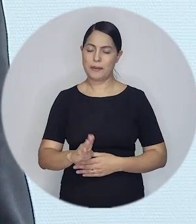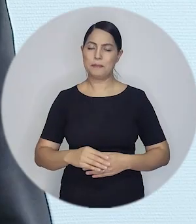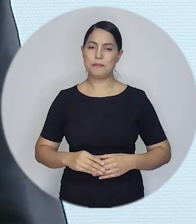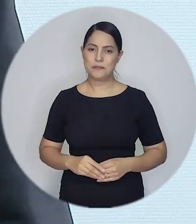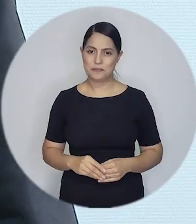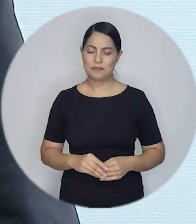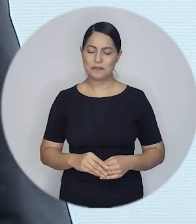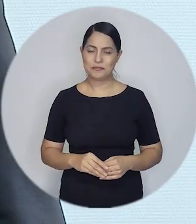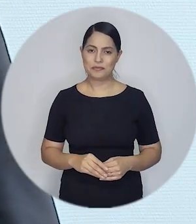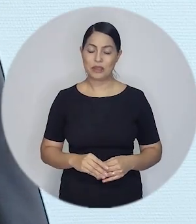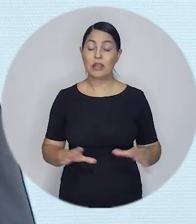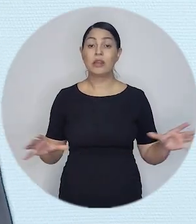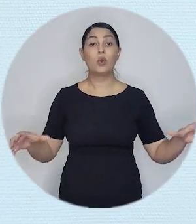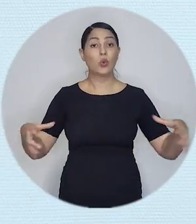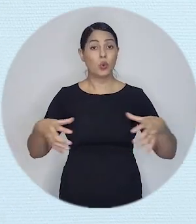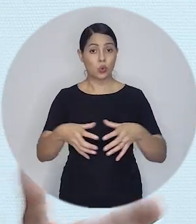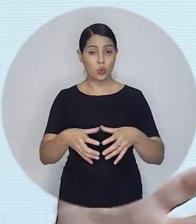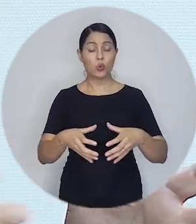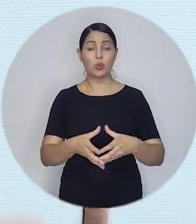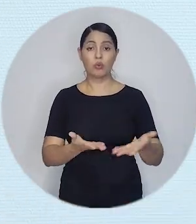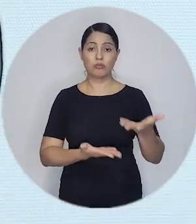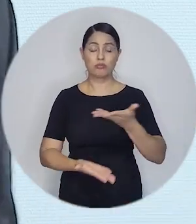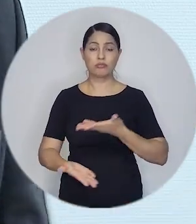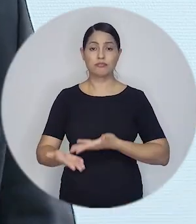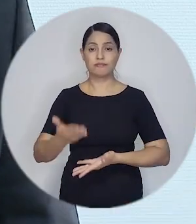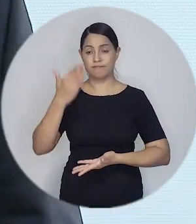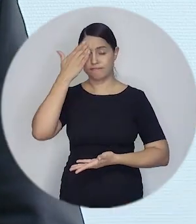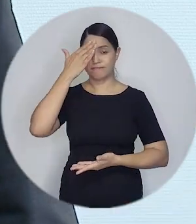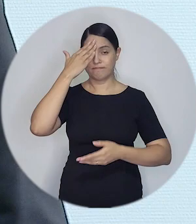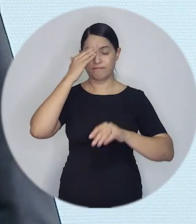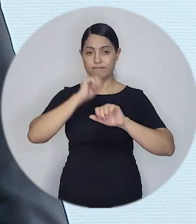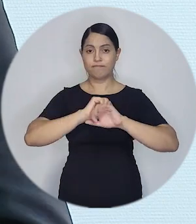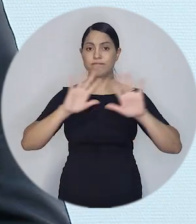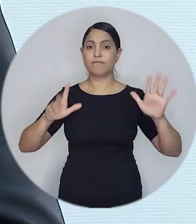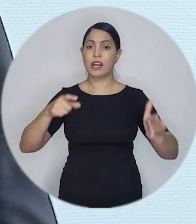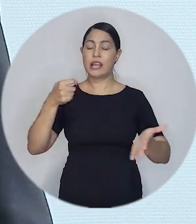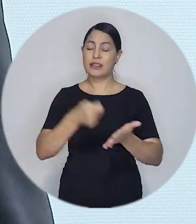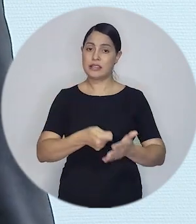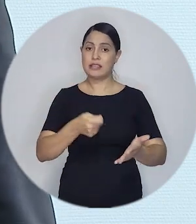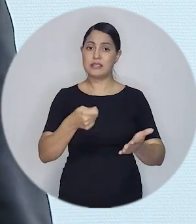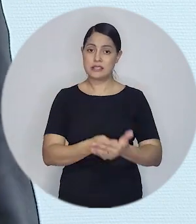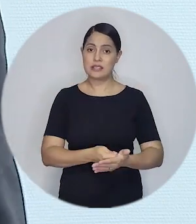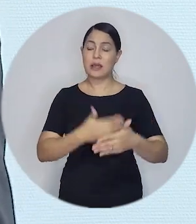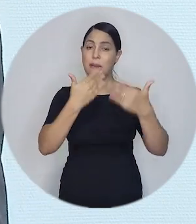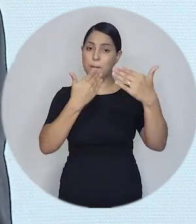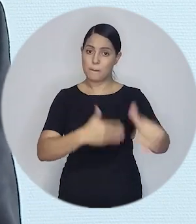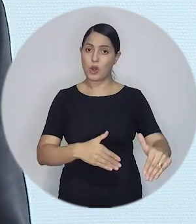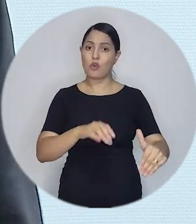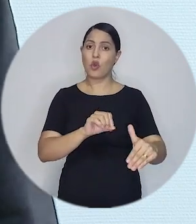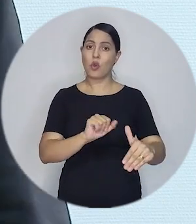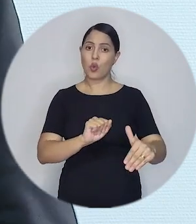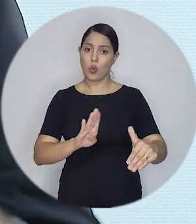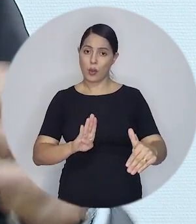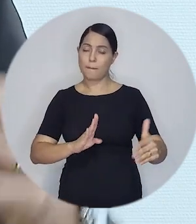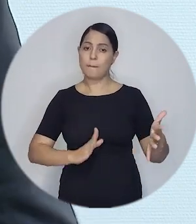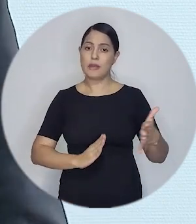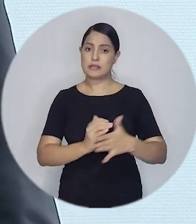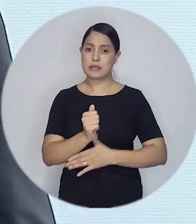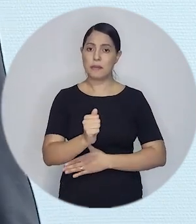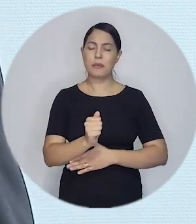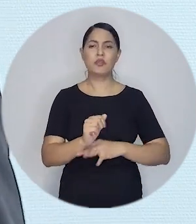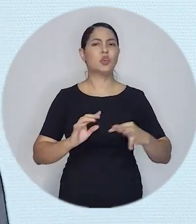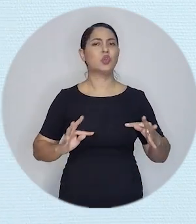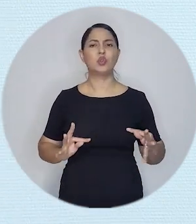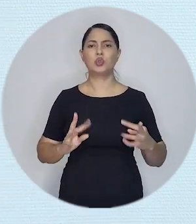O colegiado do órgão especial, reunido nesta última sessão, deliberou pela exigência do exame